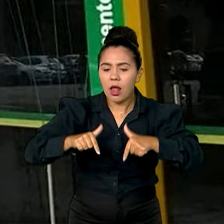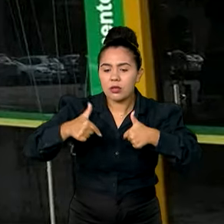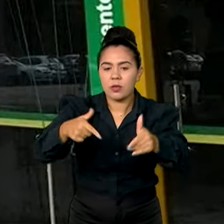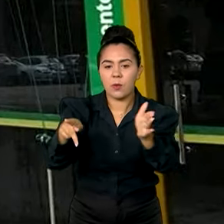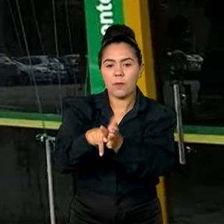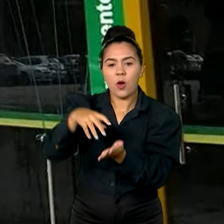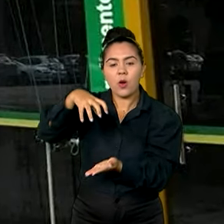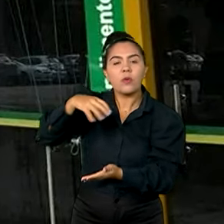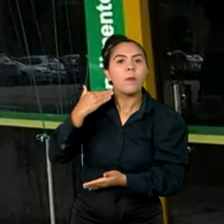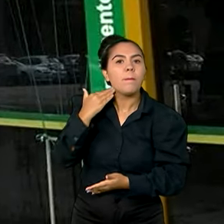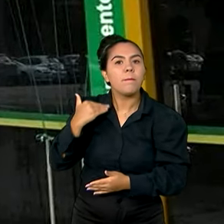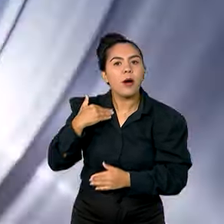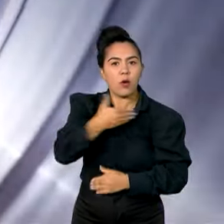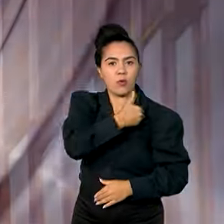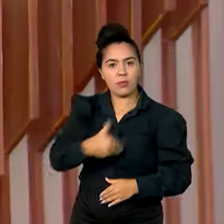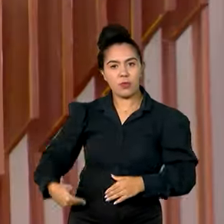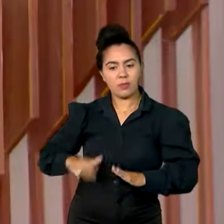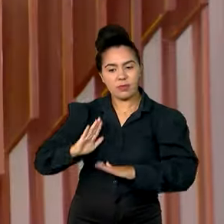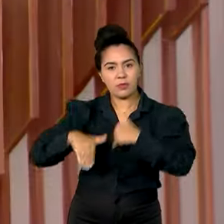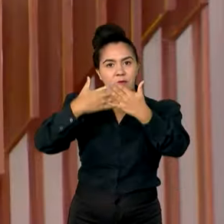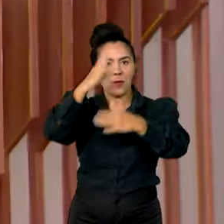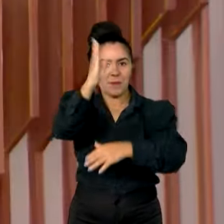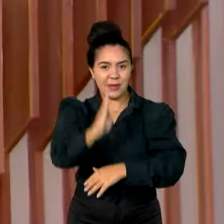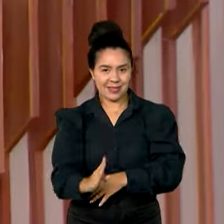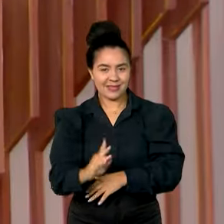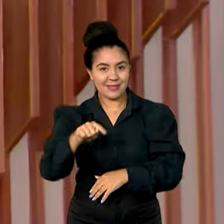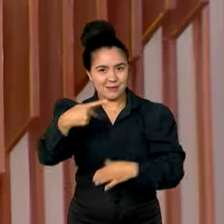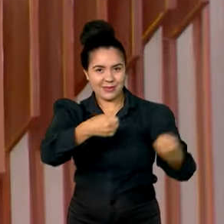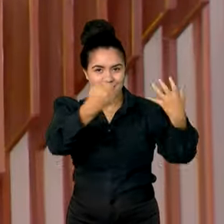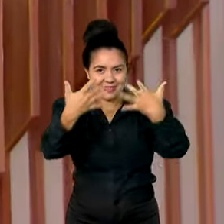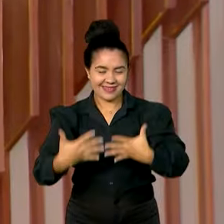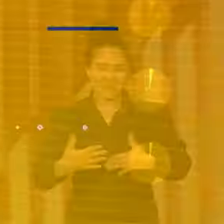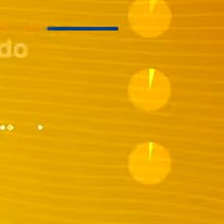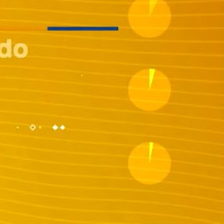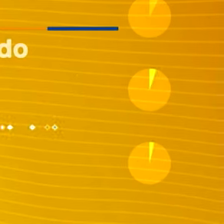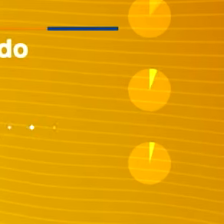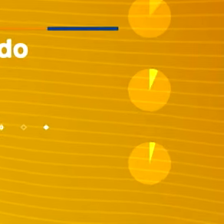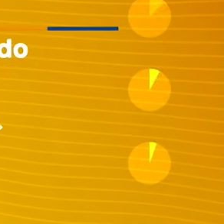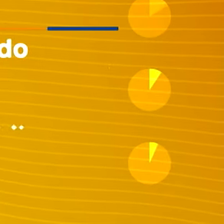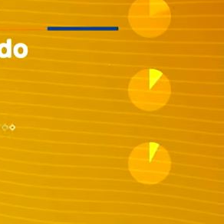no desenvolvimento do país. A gente volta já já.